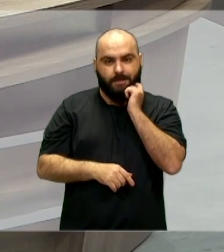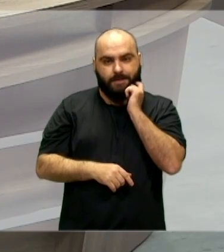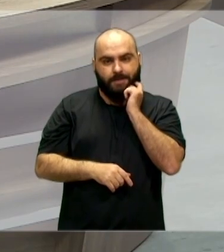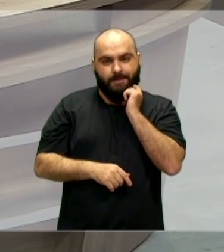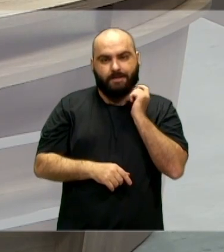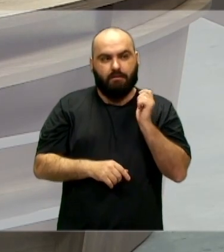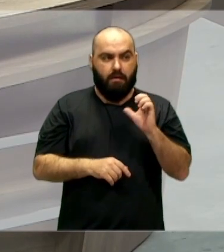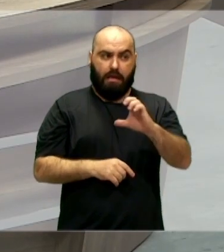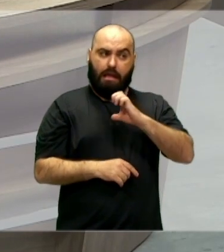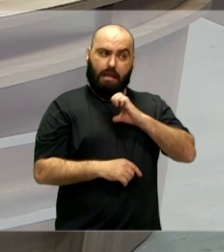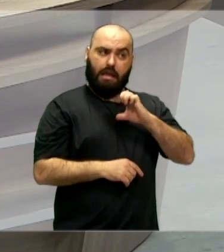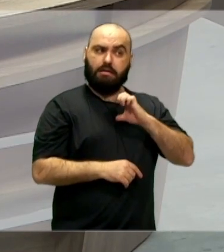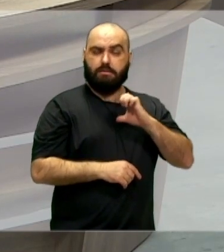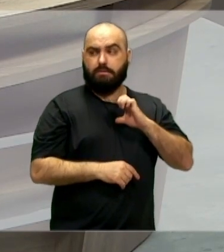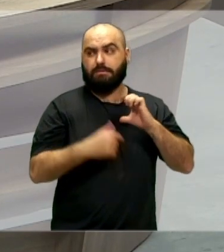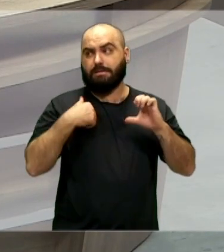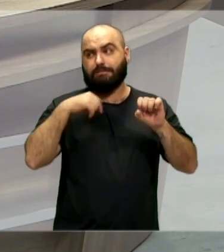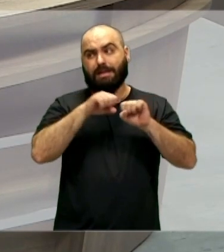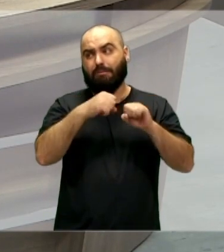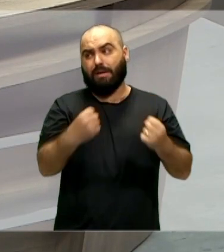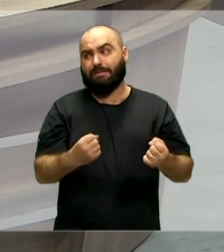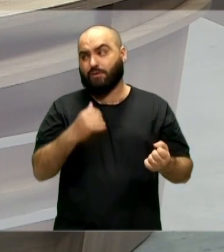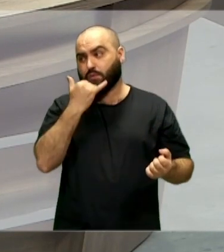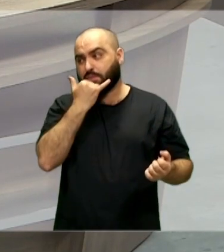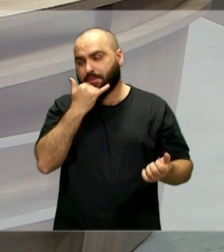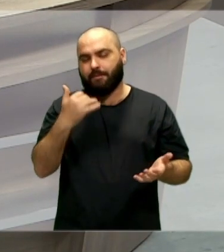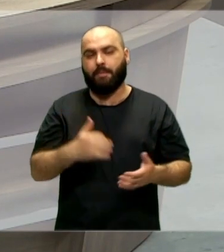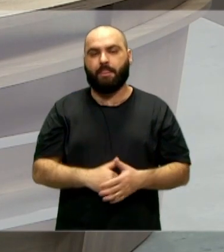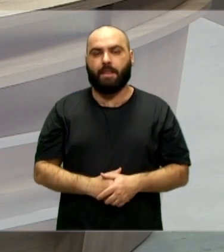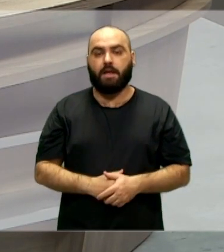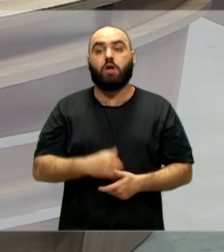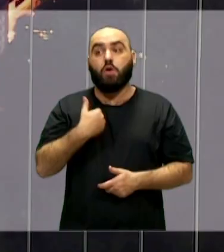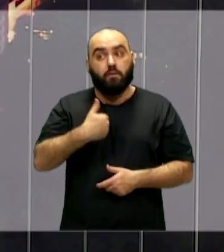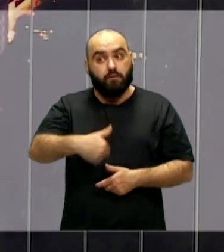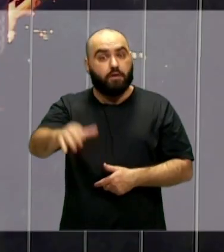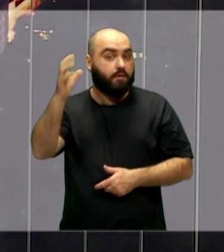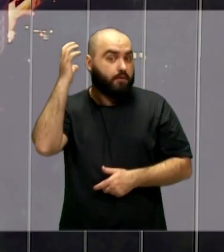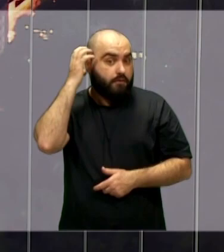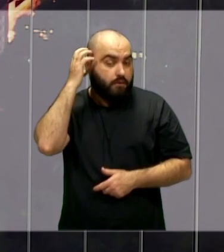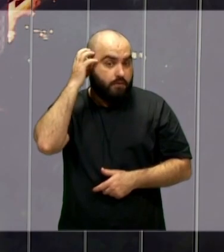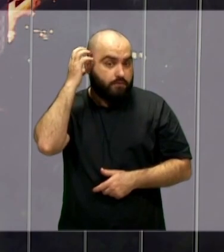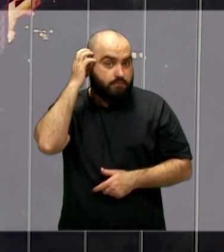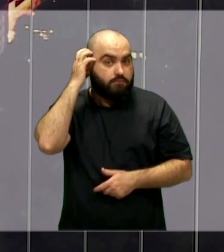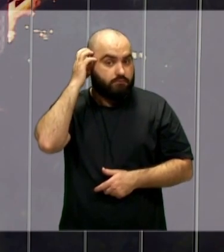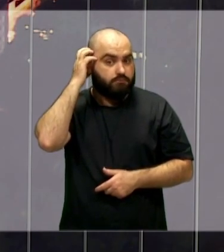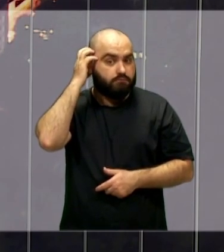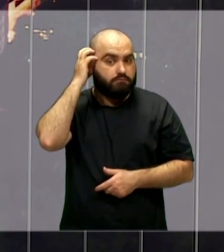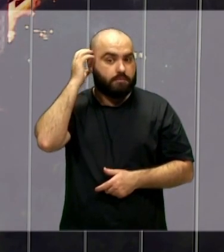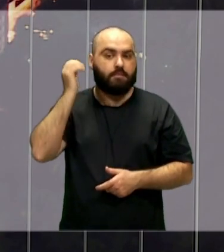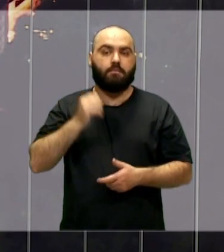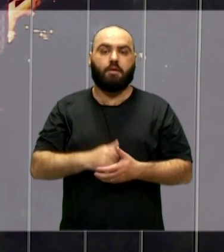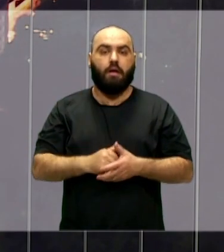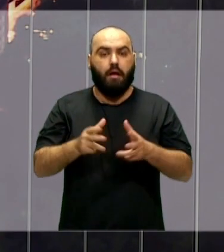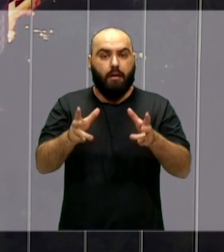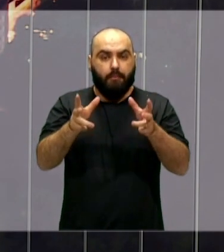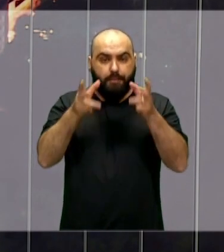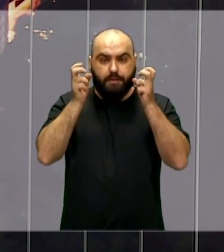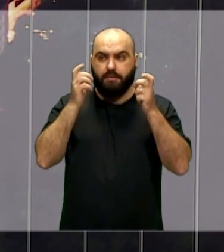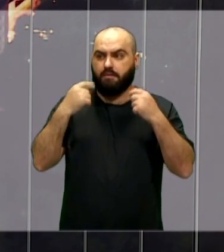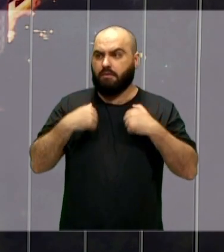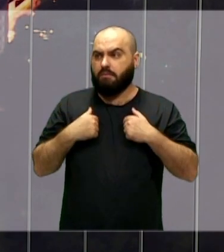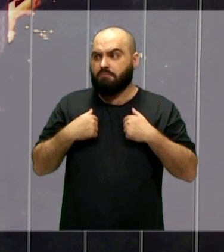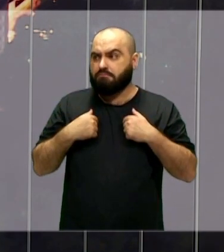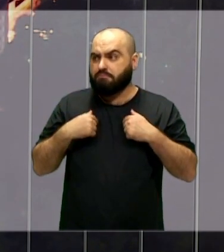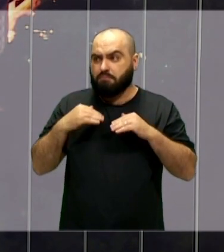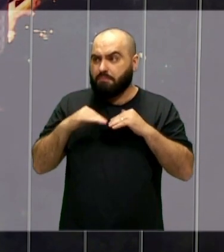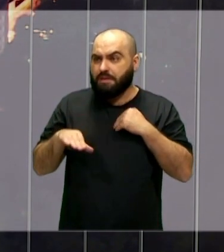a ética aqui, para mim não tem problema. E eu passei pela fono, pelo processo de fono. E aí eu percebi que não era para mim. Só